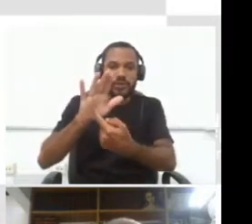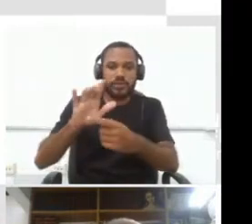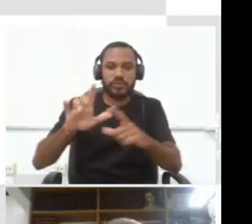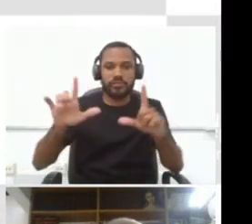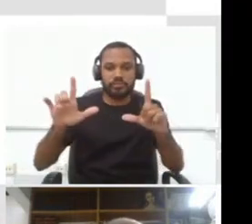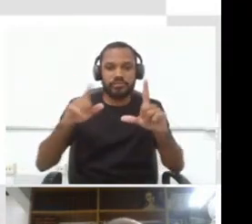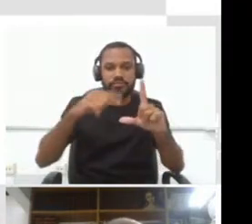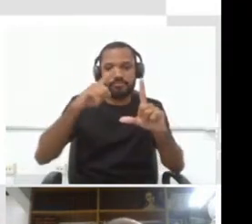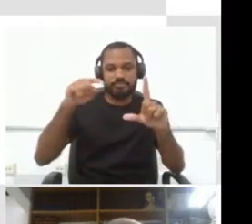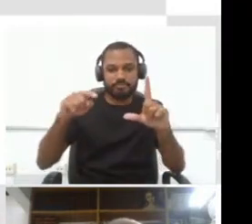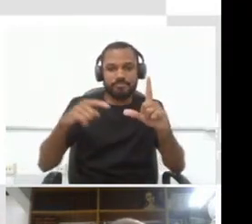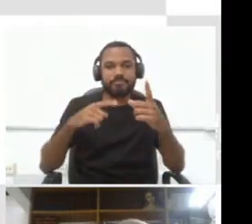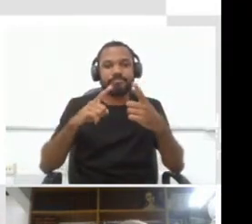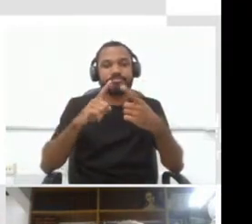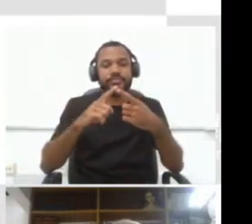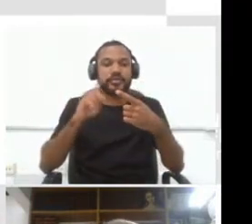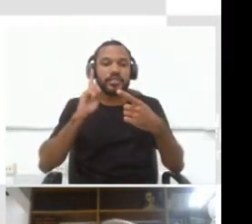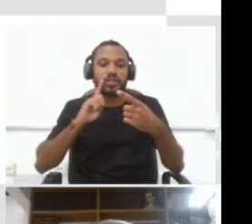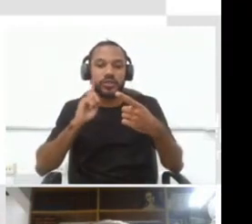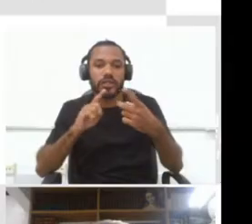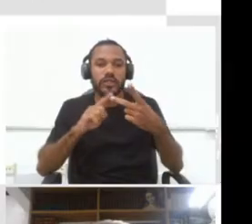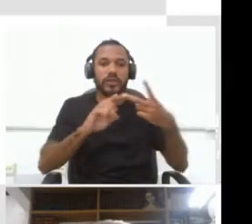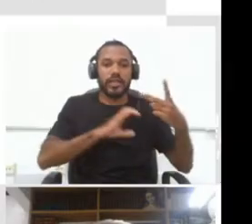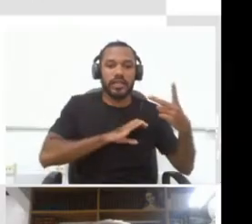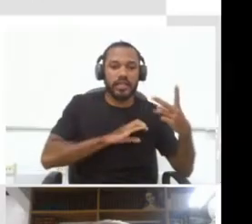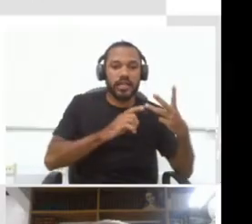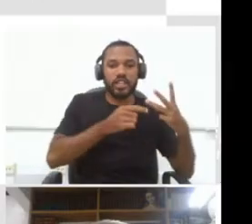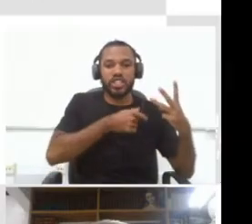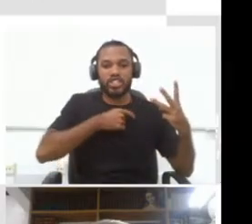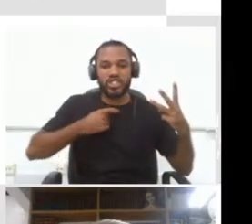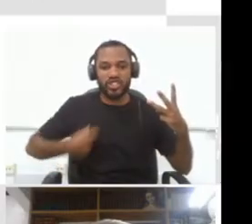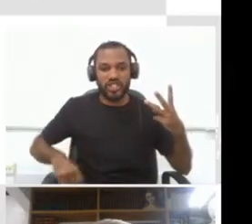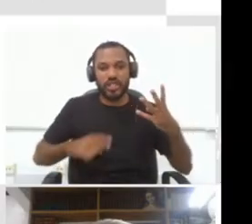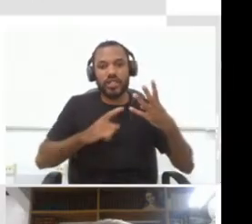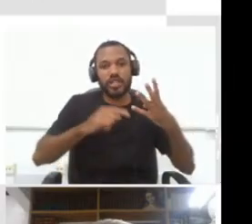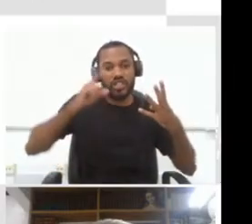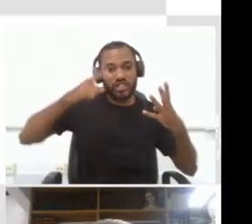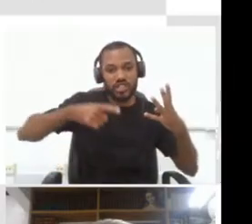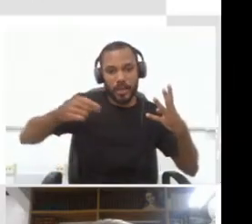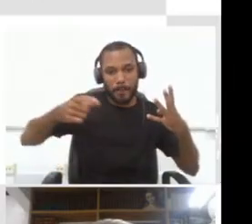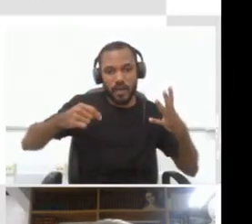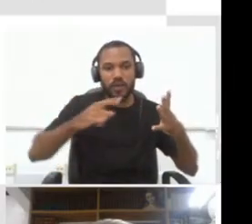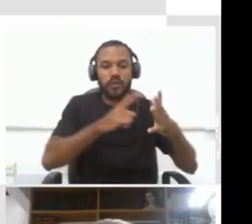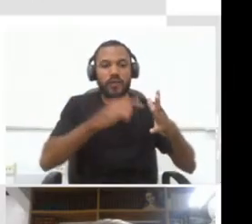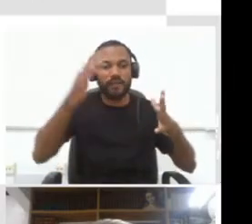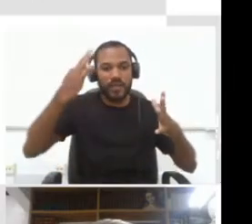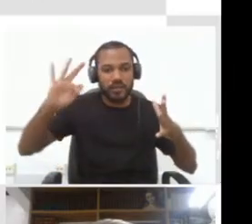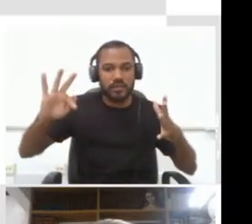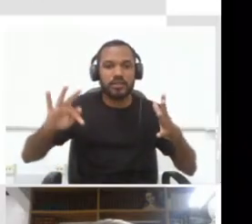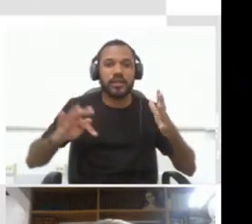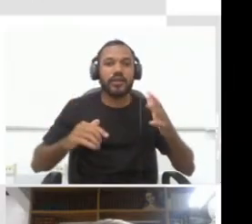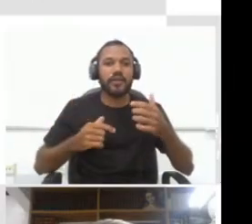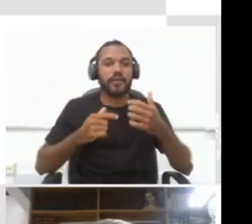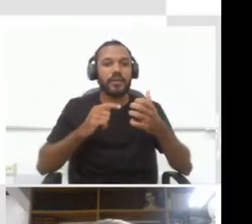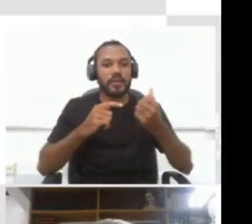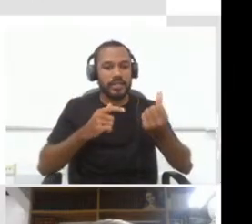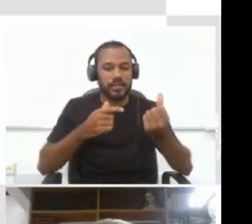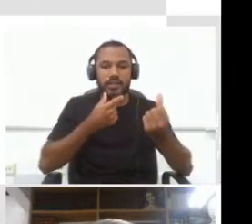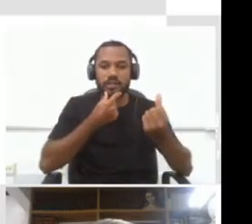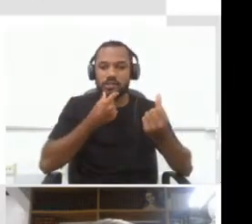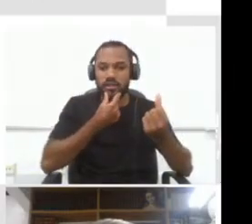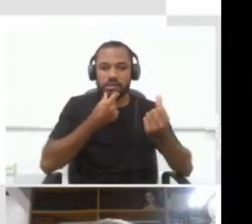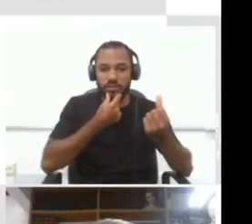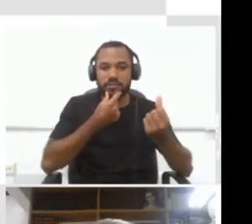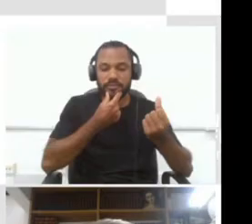Unidos, o Canadá, a China, o Japão, a França e a Grã-Bretanha. E aqui vocês têm, então, essas colunas, né,